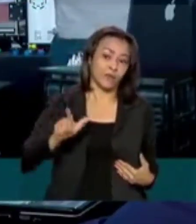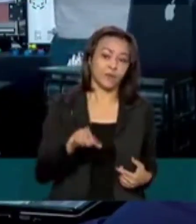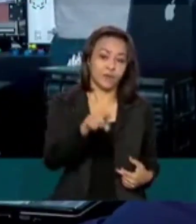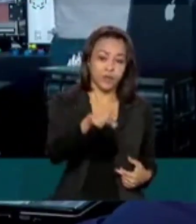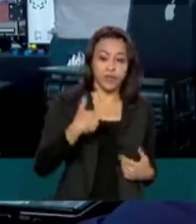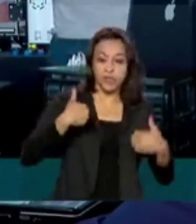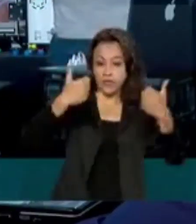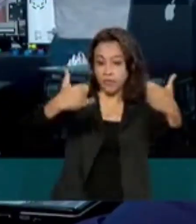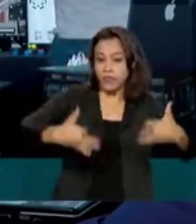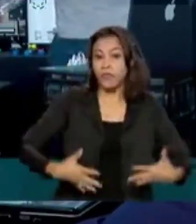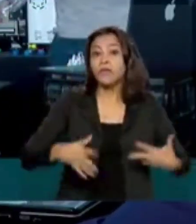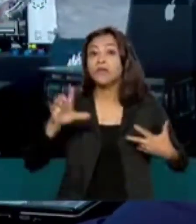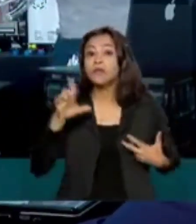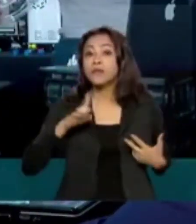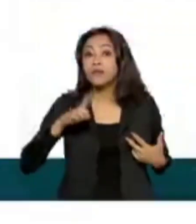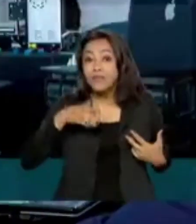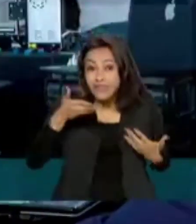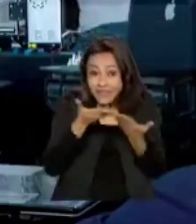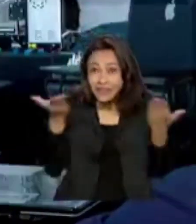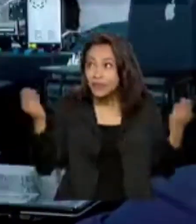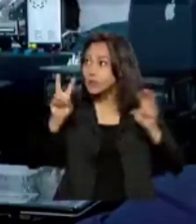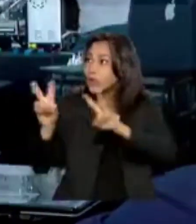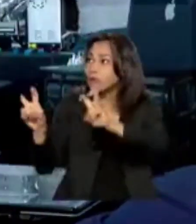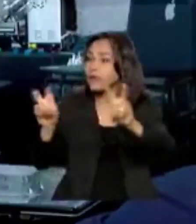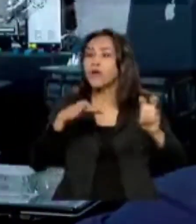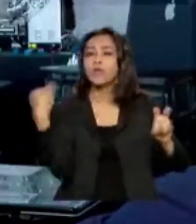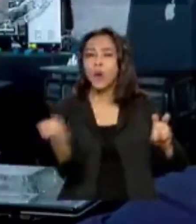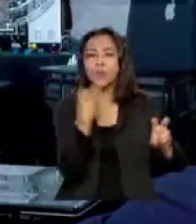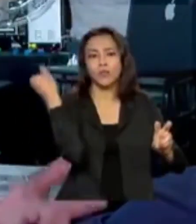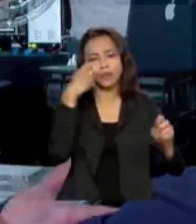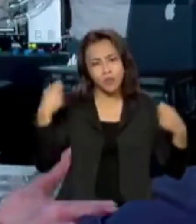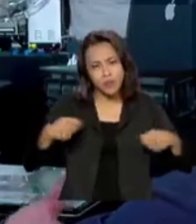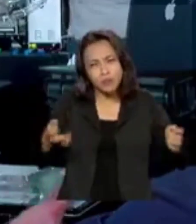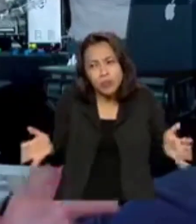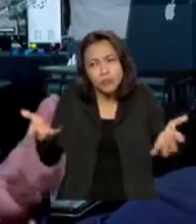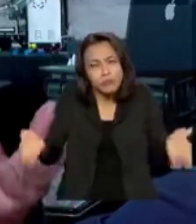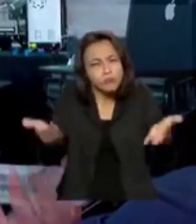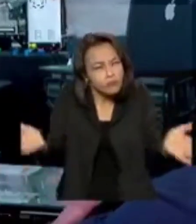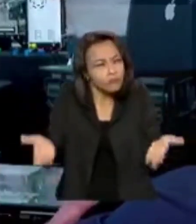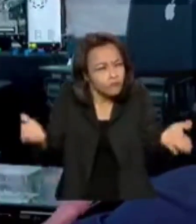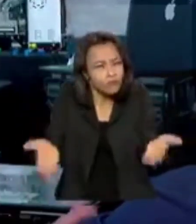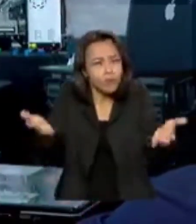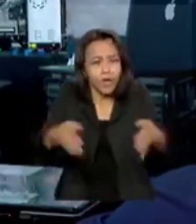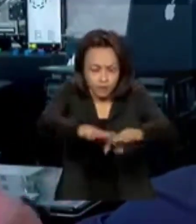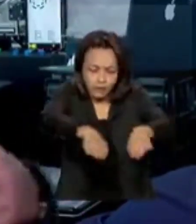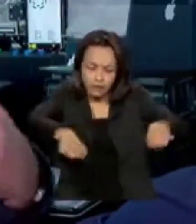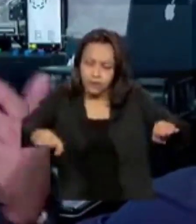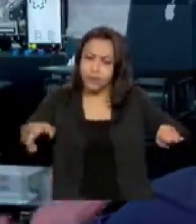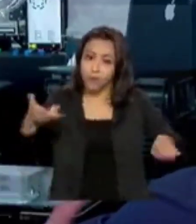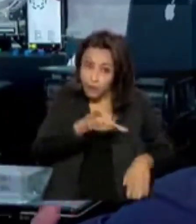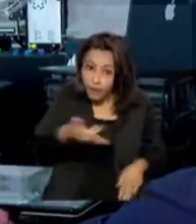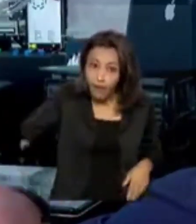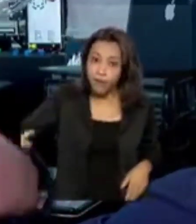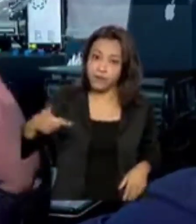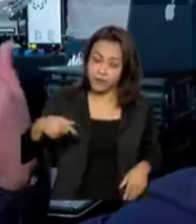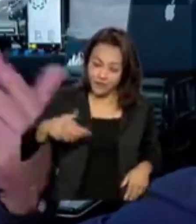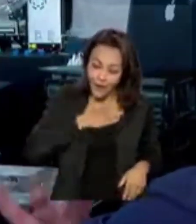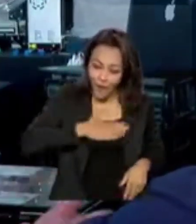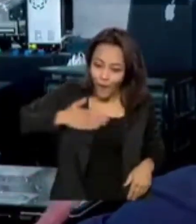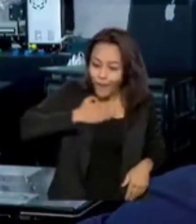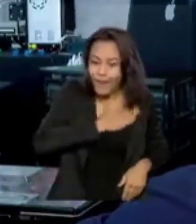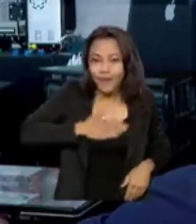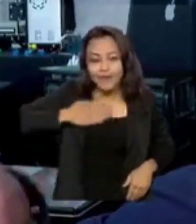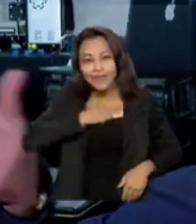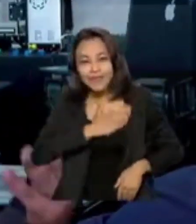embutida que é importantíssima para o país. A gente precisa fomentar esse interesse e manter isso nas crianças, para que elas cresçam gostando de